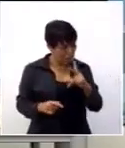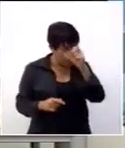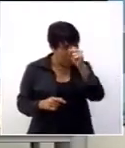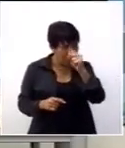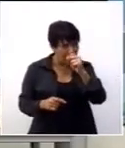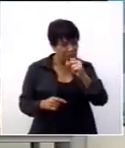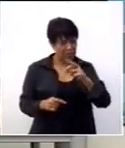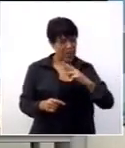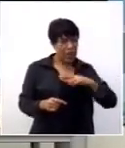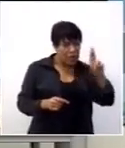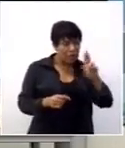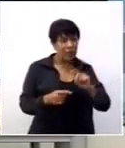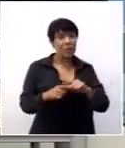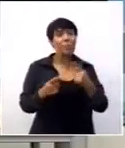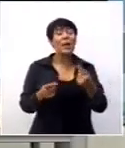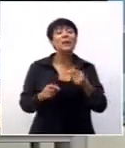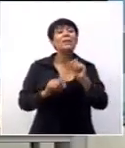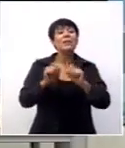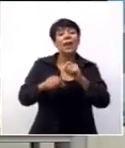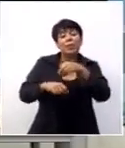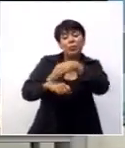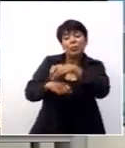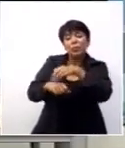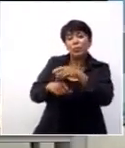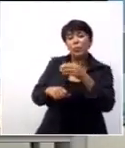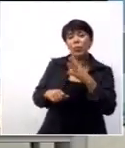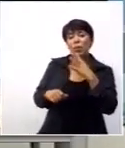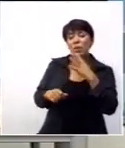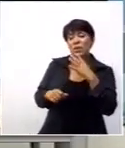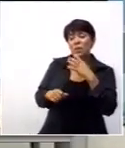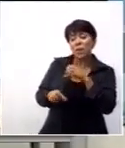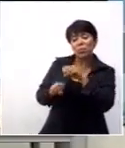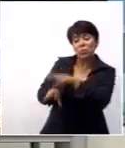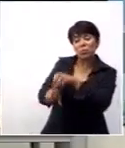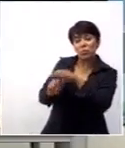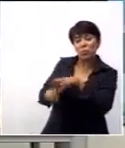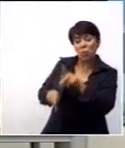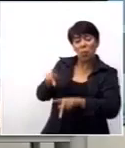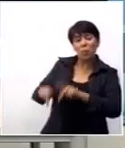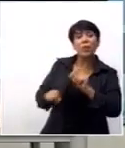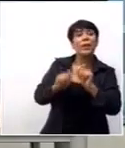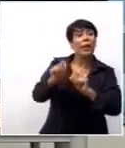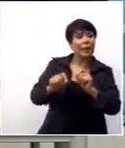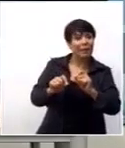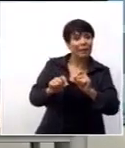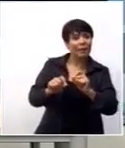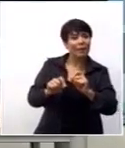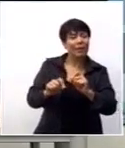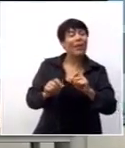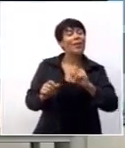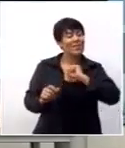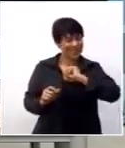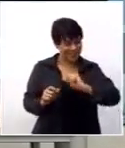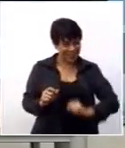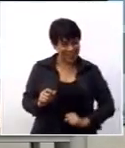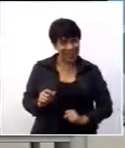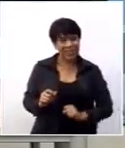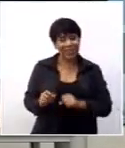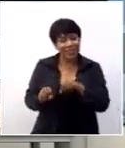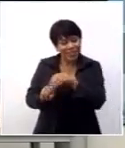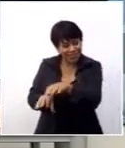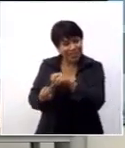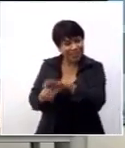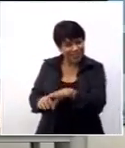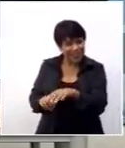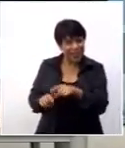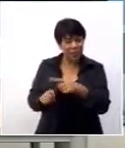essa transmissão do conhecimento, da fala dos deuses para a população, quem que são? São os sacerdotes, não o faraó, que é